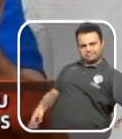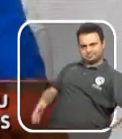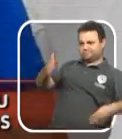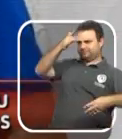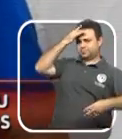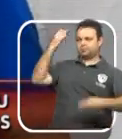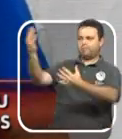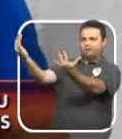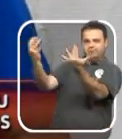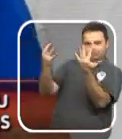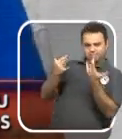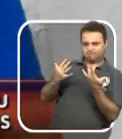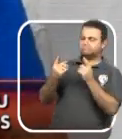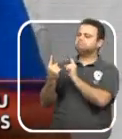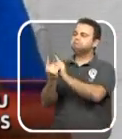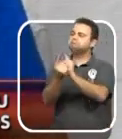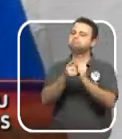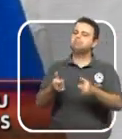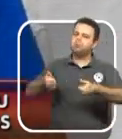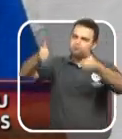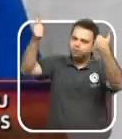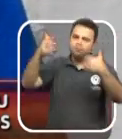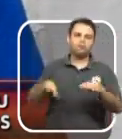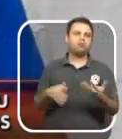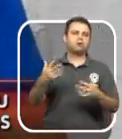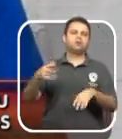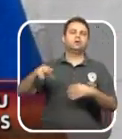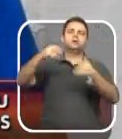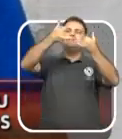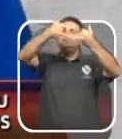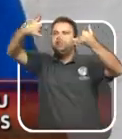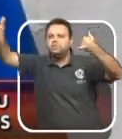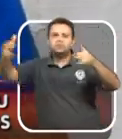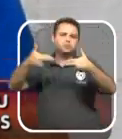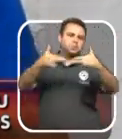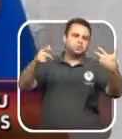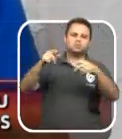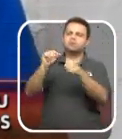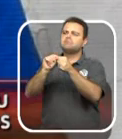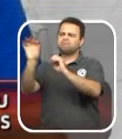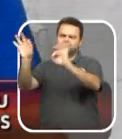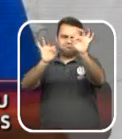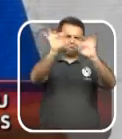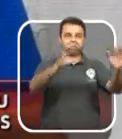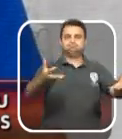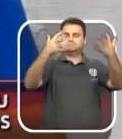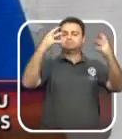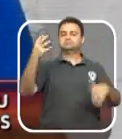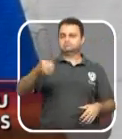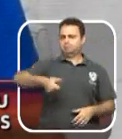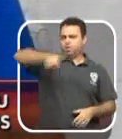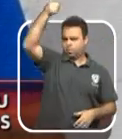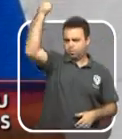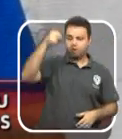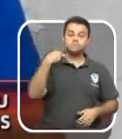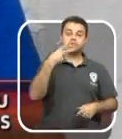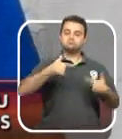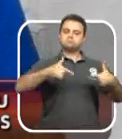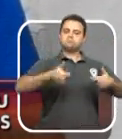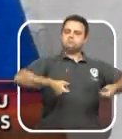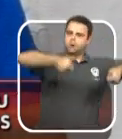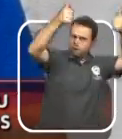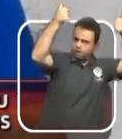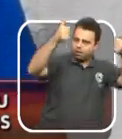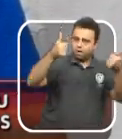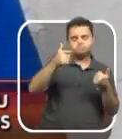temos aqui hoje, né, mudamos aqui as mesas dos vereadores que tem, né, um monitor para cada